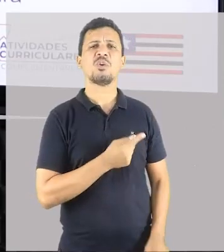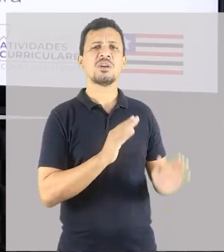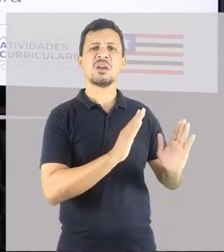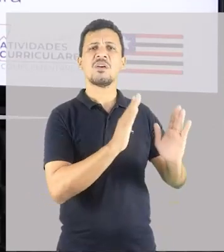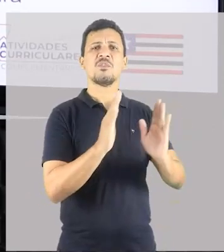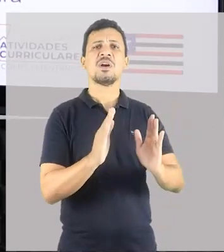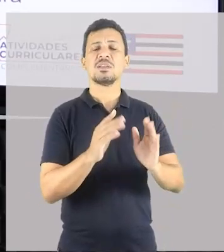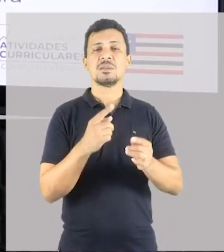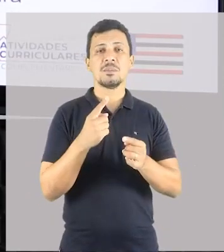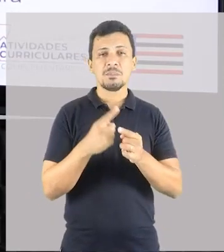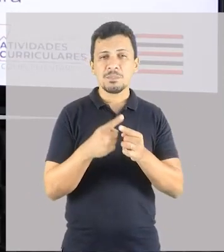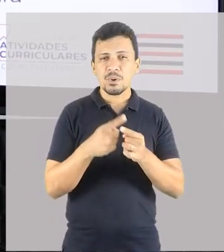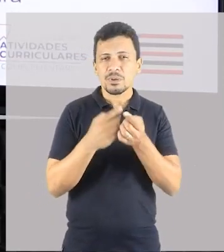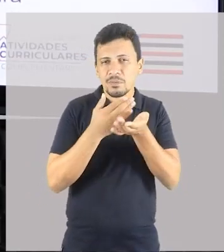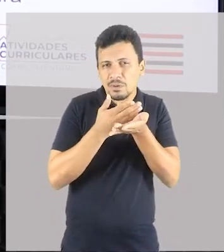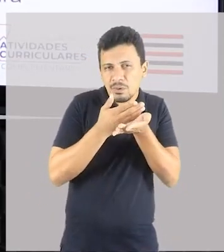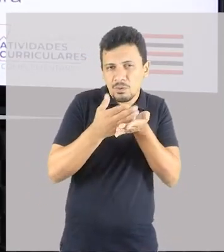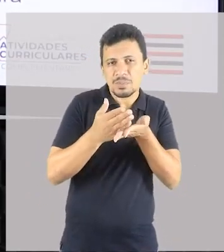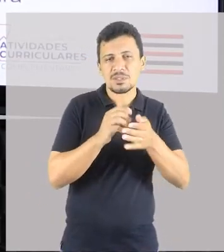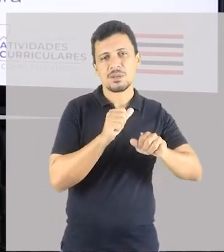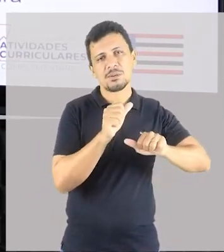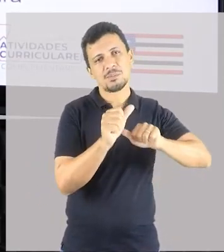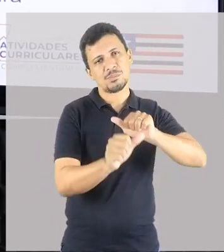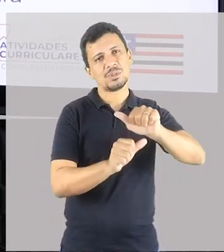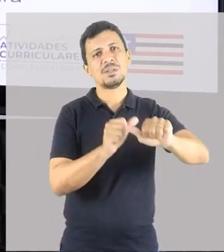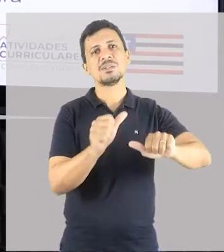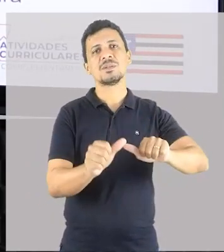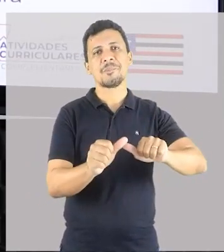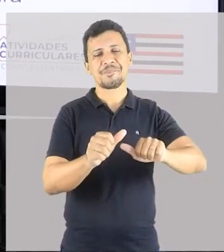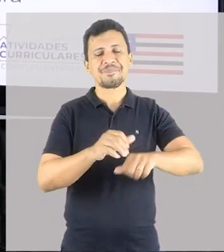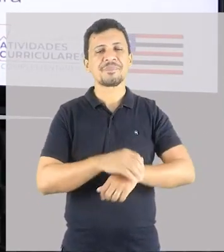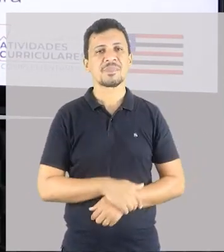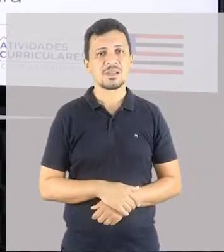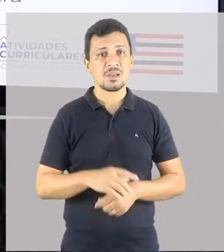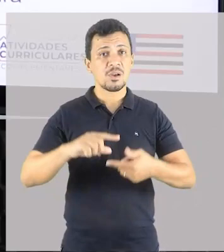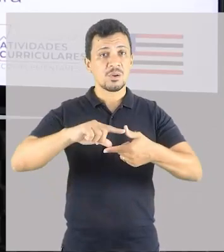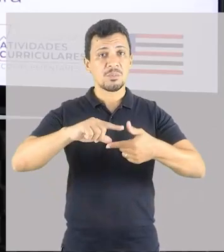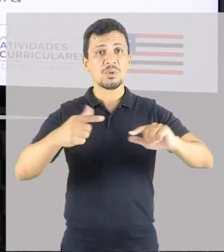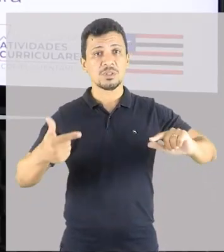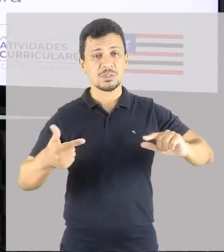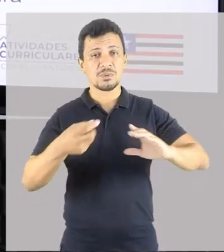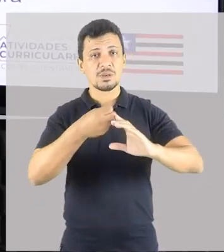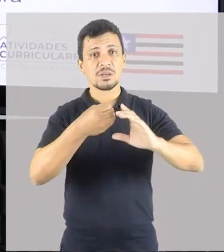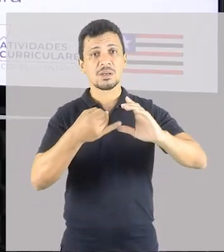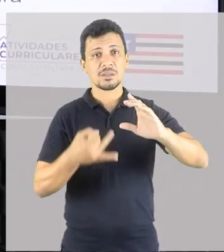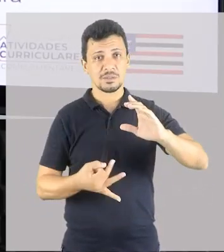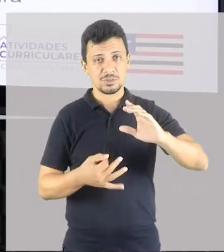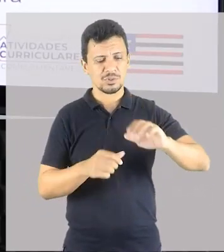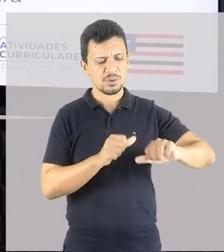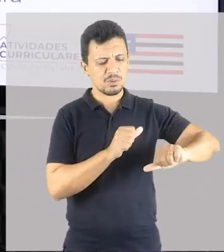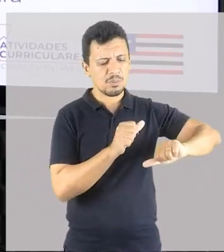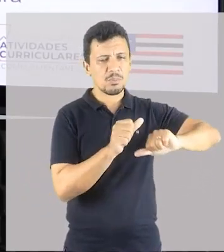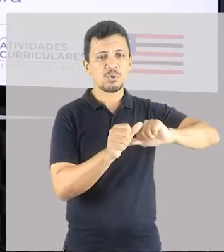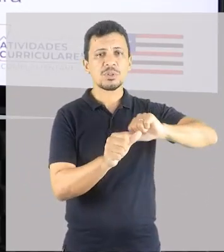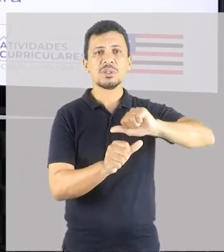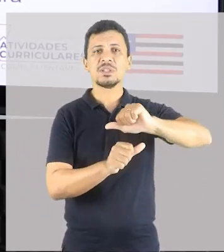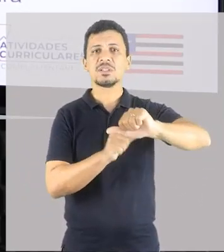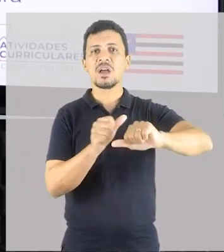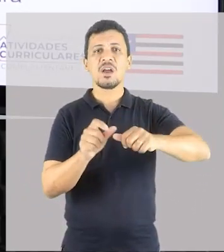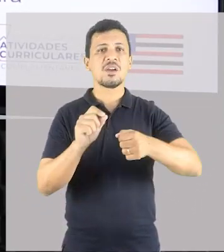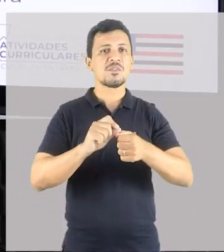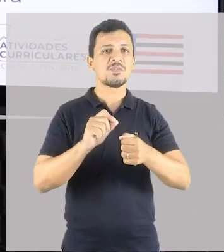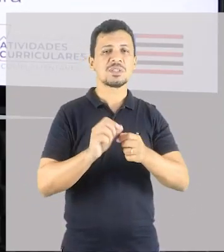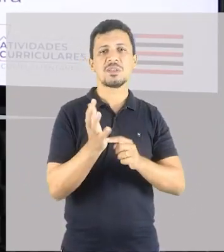um rompimento, né? O modernismo ele tem como característica um rompimento da forma de